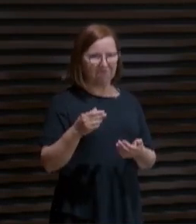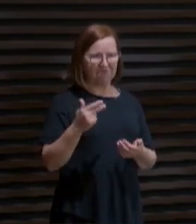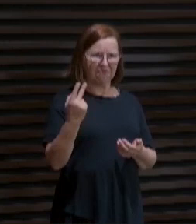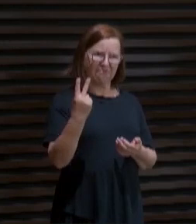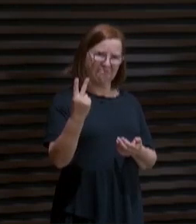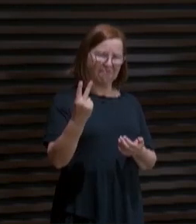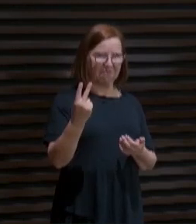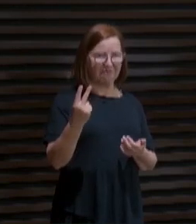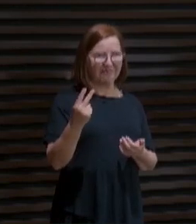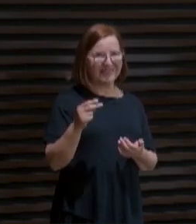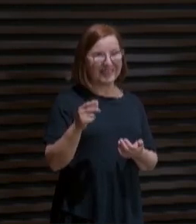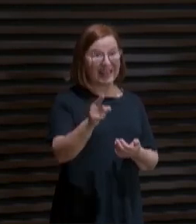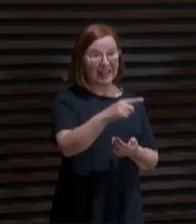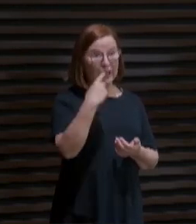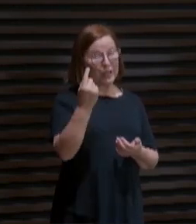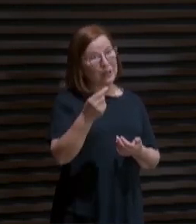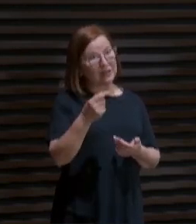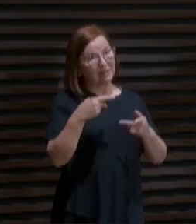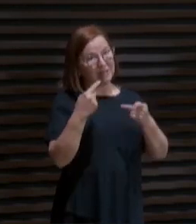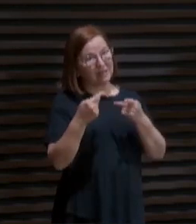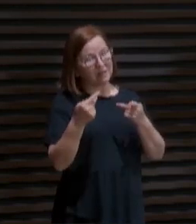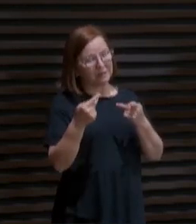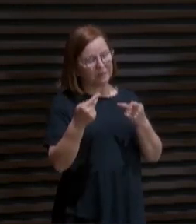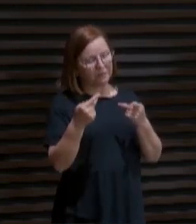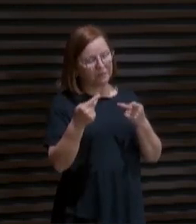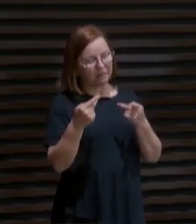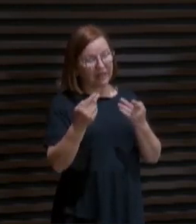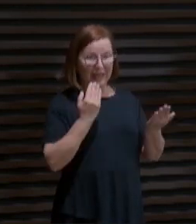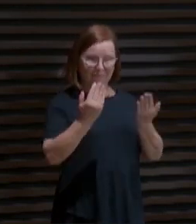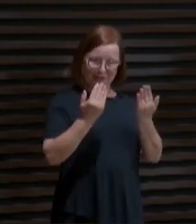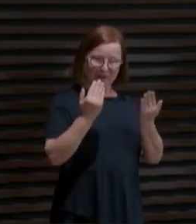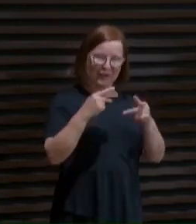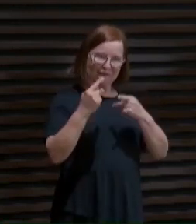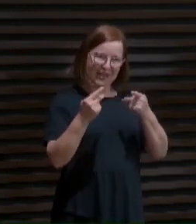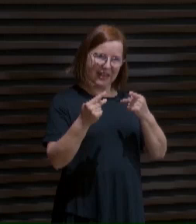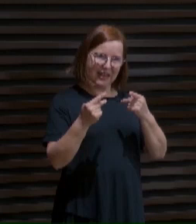duplicidade, que nós chamaríamos dentro da psicologia de